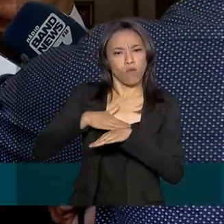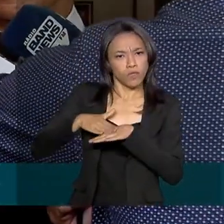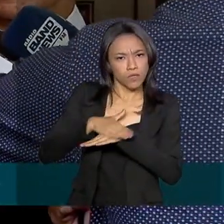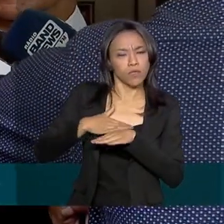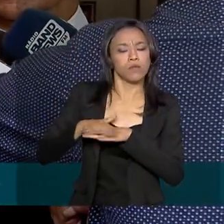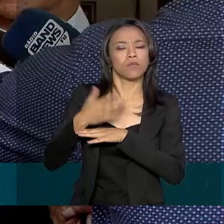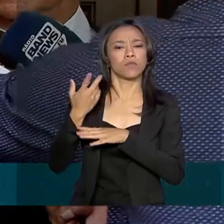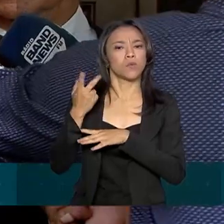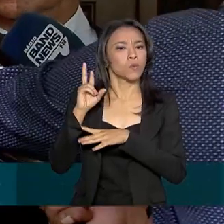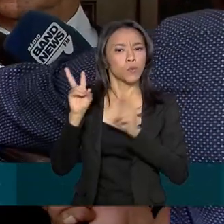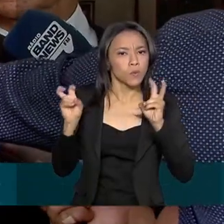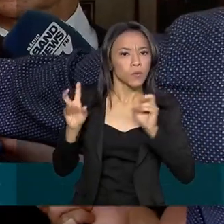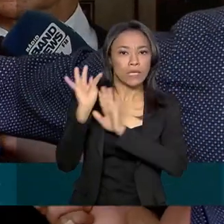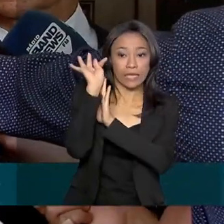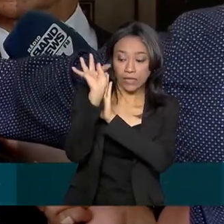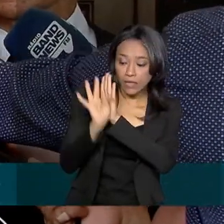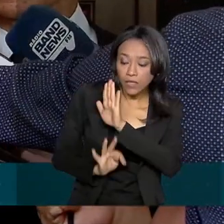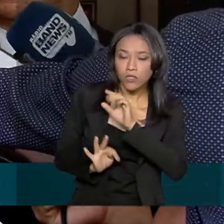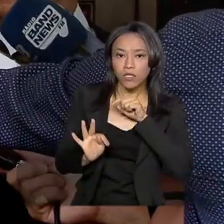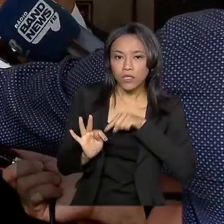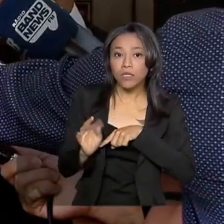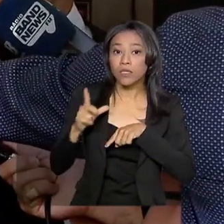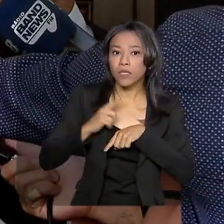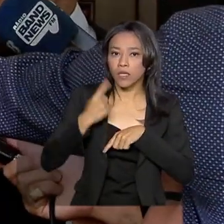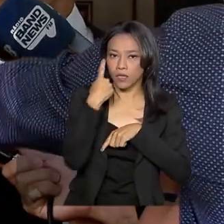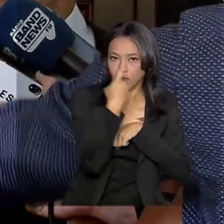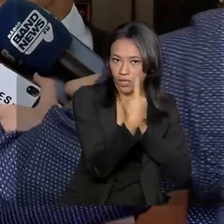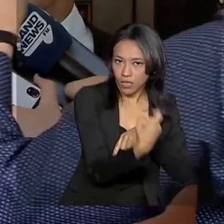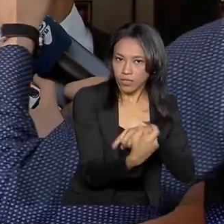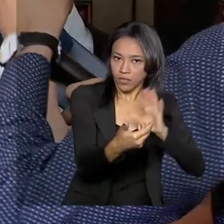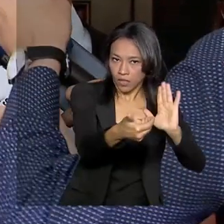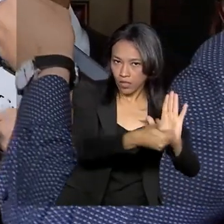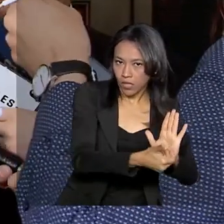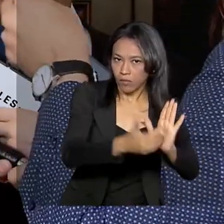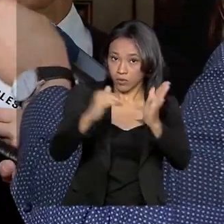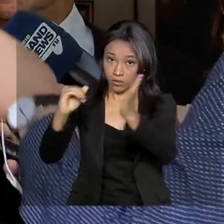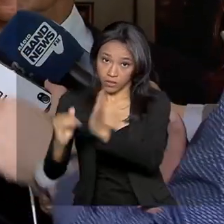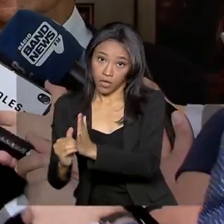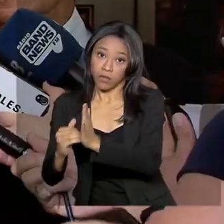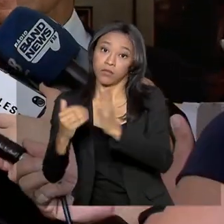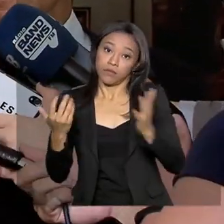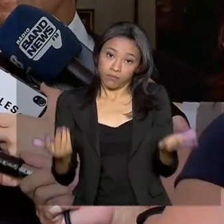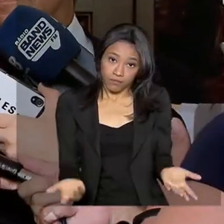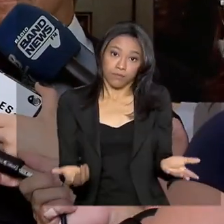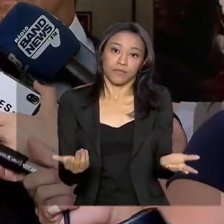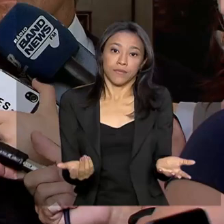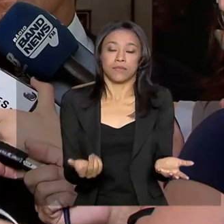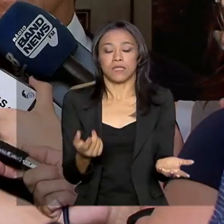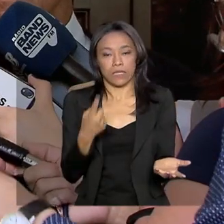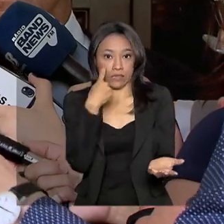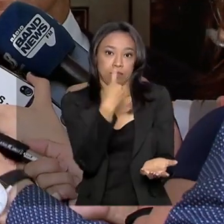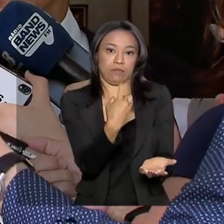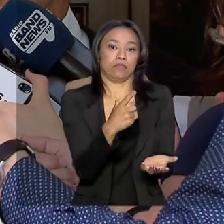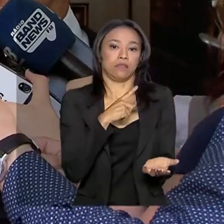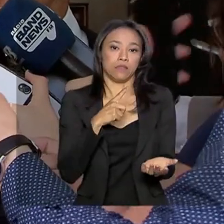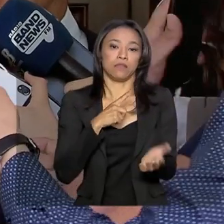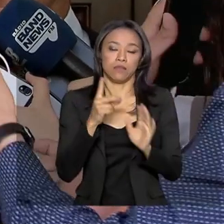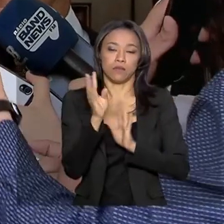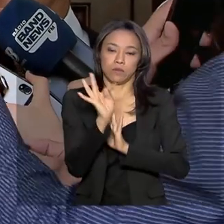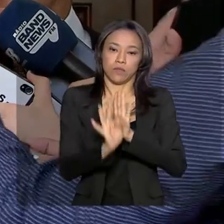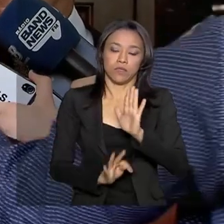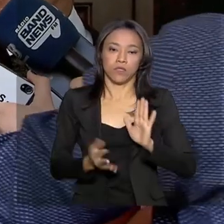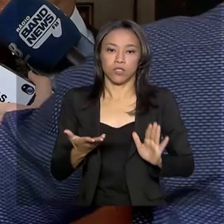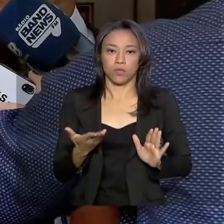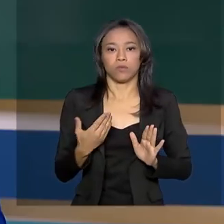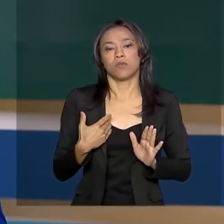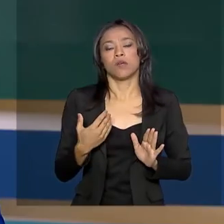atenda aos interesses da Câmara, do governo e do Senado e que possa, como disse, desburocratizar essa